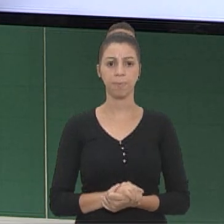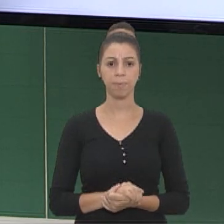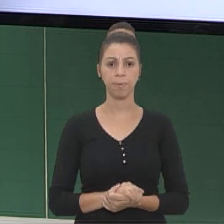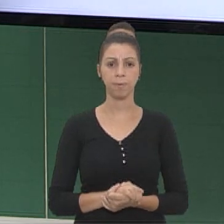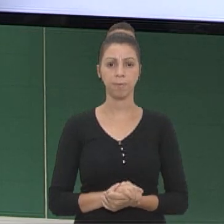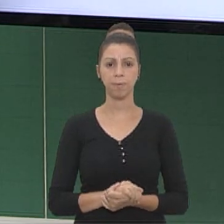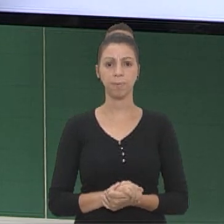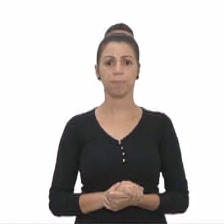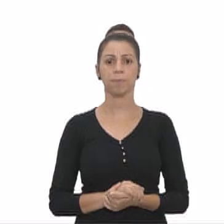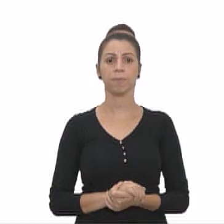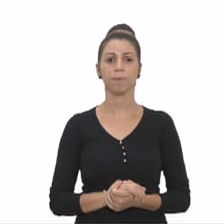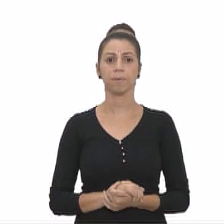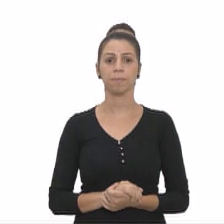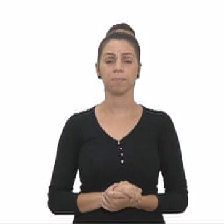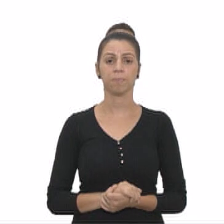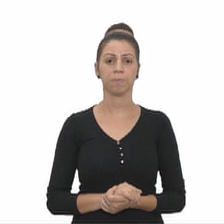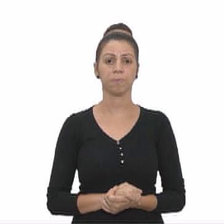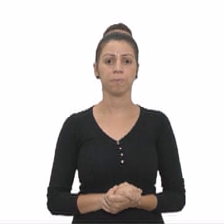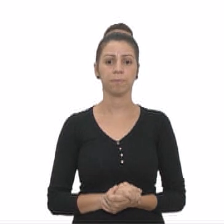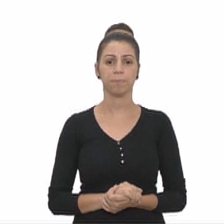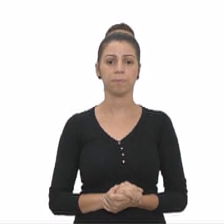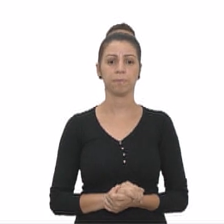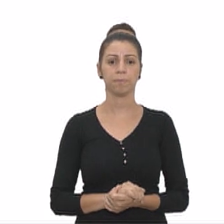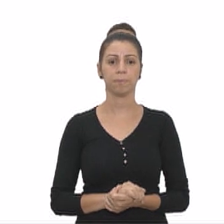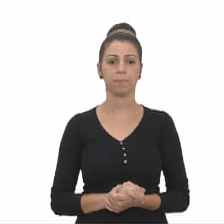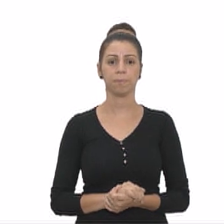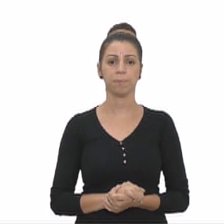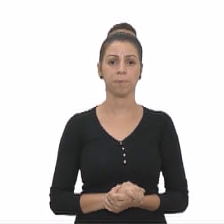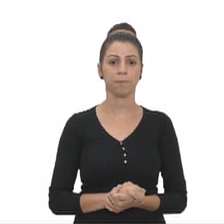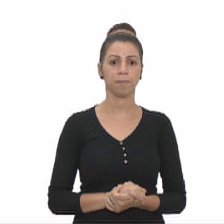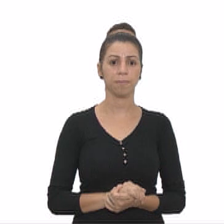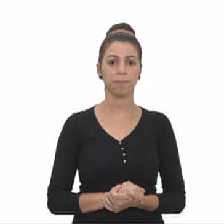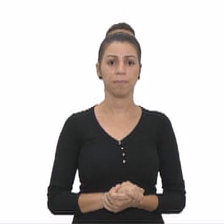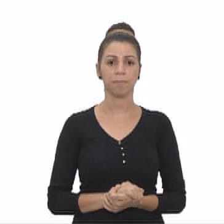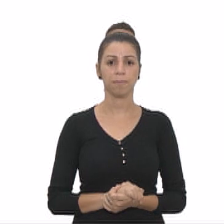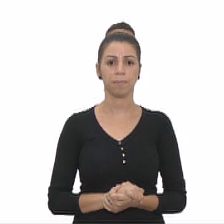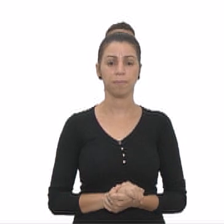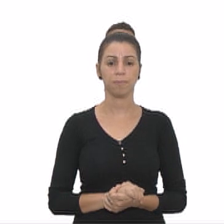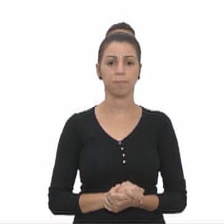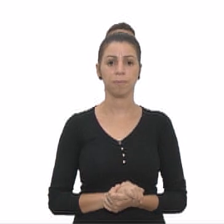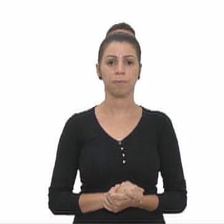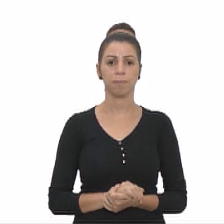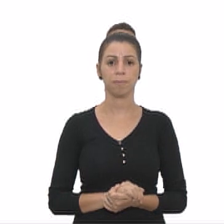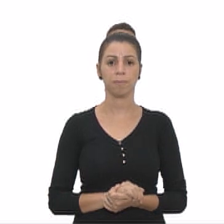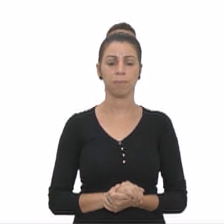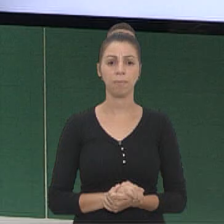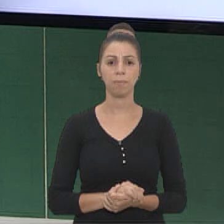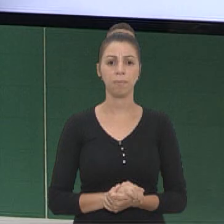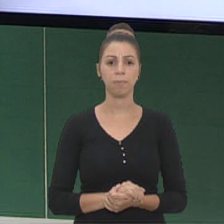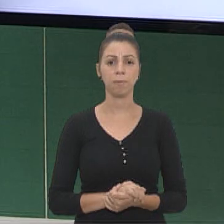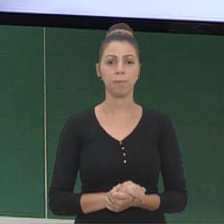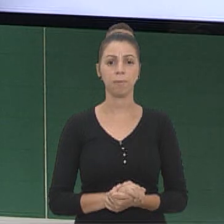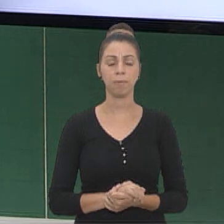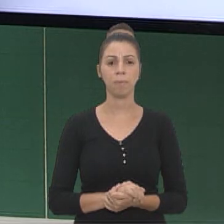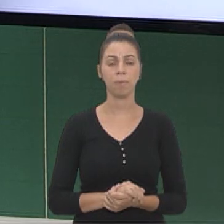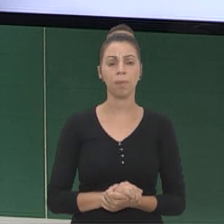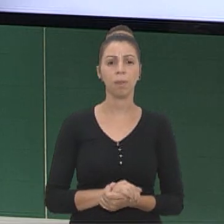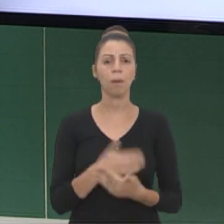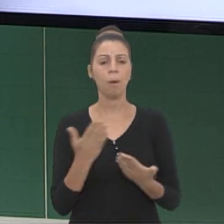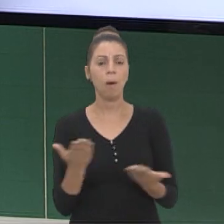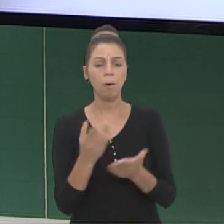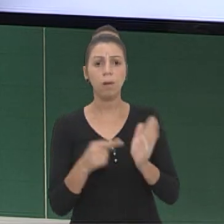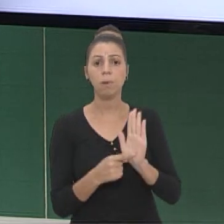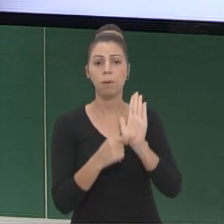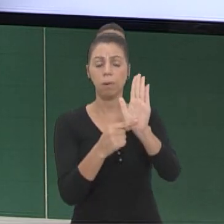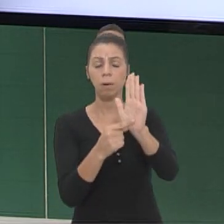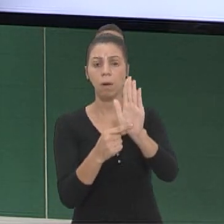Hechos e sucessos possíveis. Olha que importante essa expressãozinha, possíveis. Possíveis de ocorrer. Então eu trago para vocês,